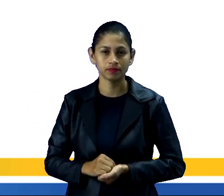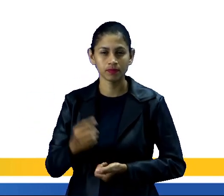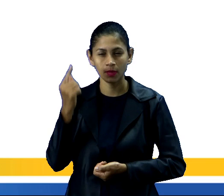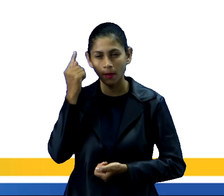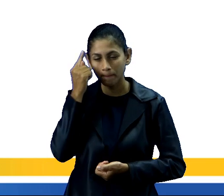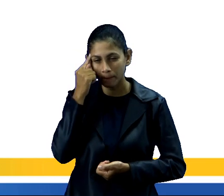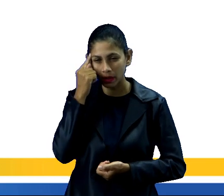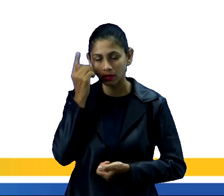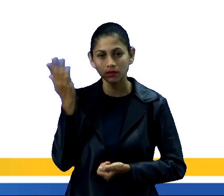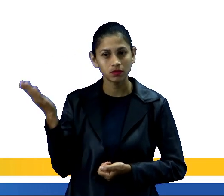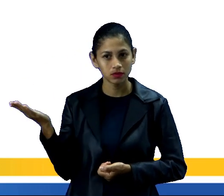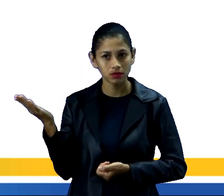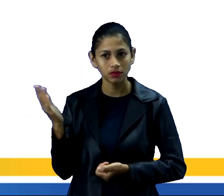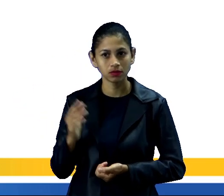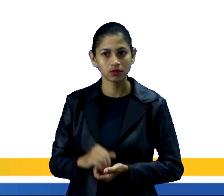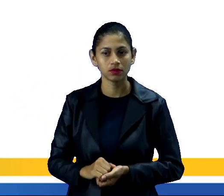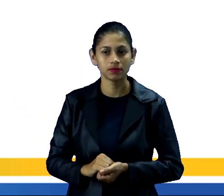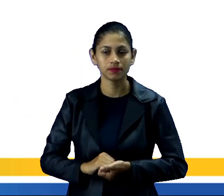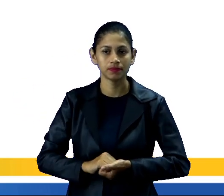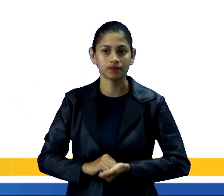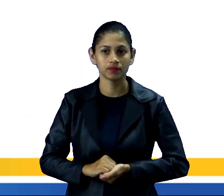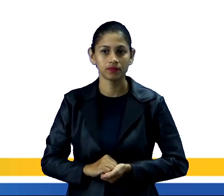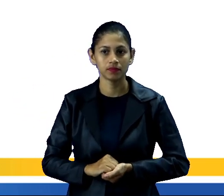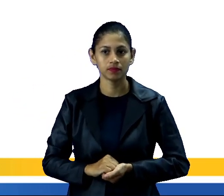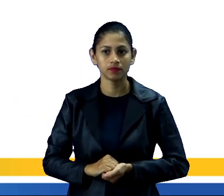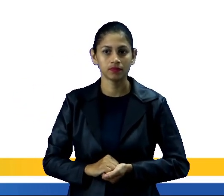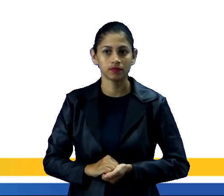Pensando aí um pouco na resposta correta.